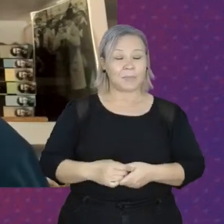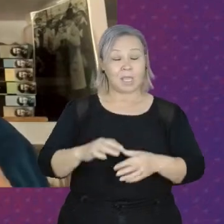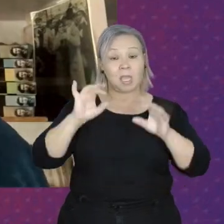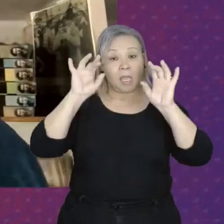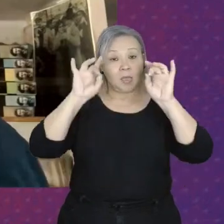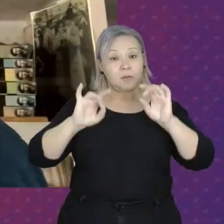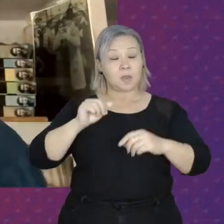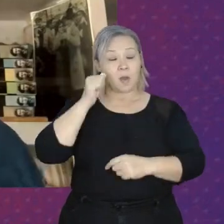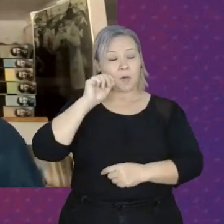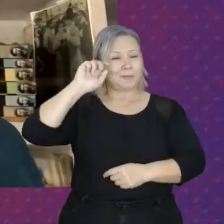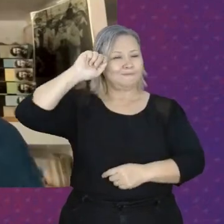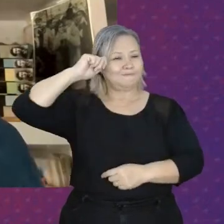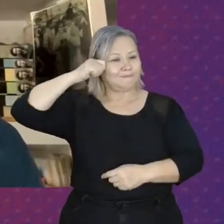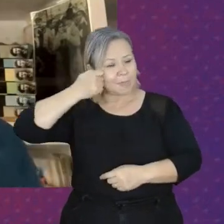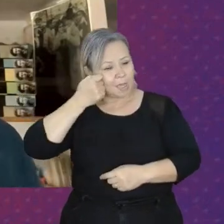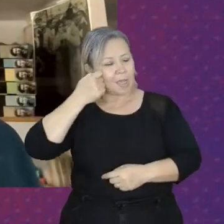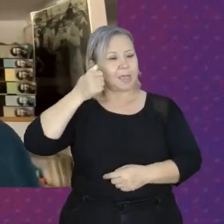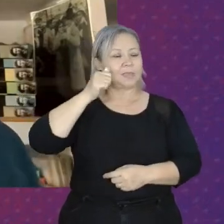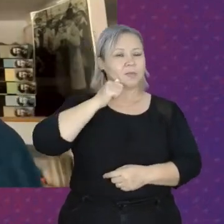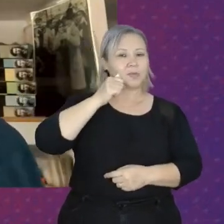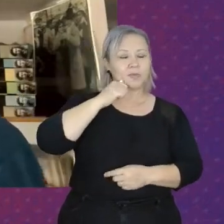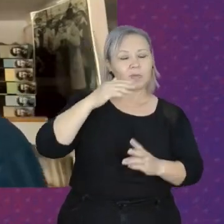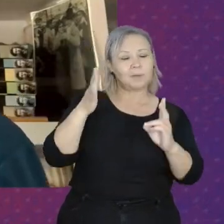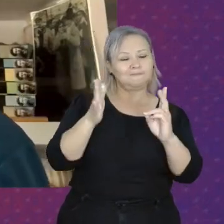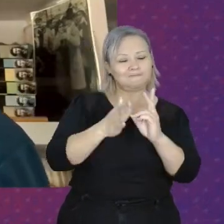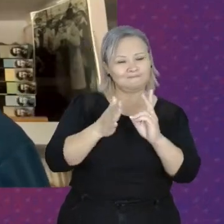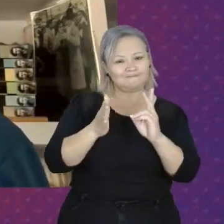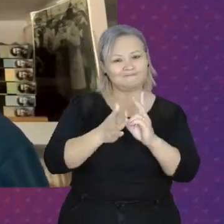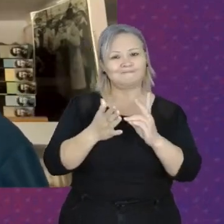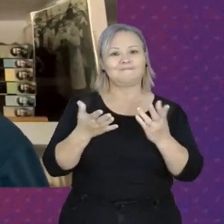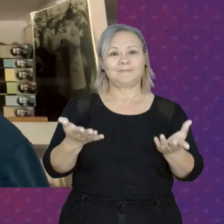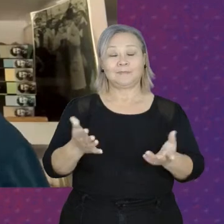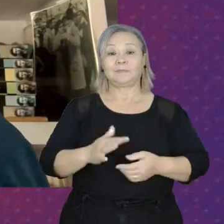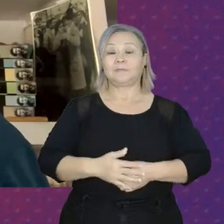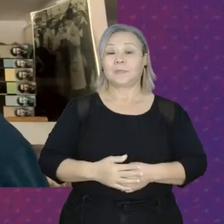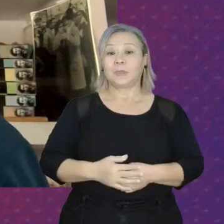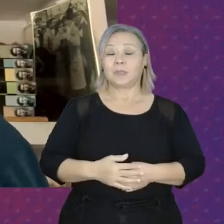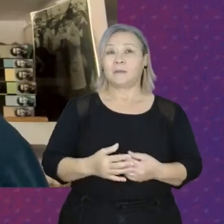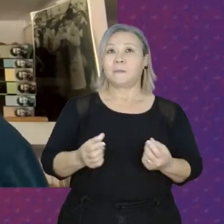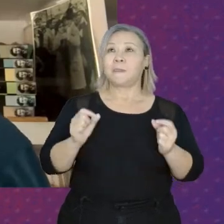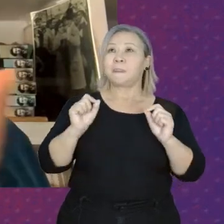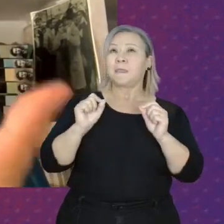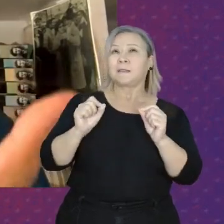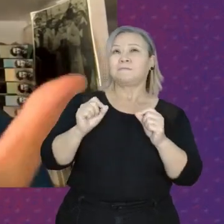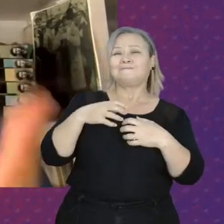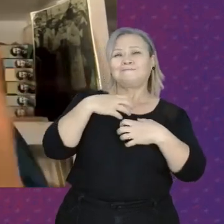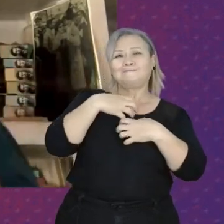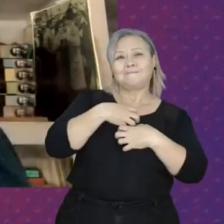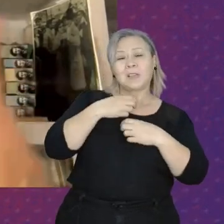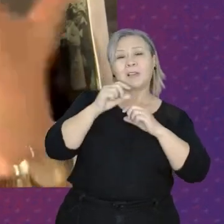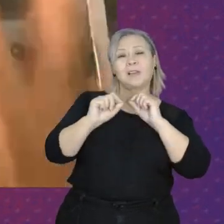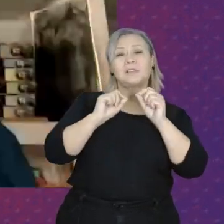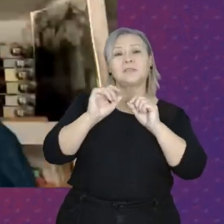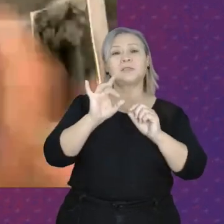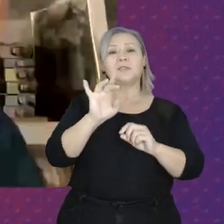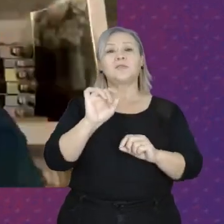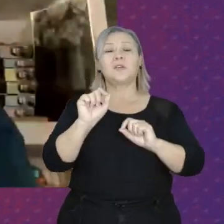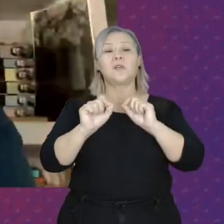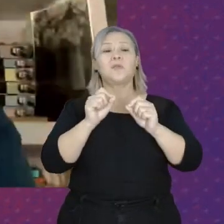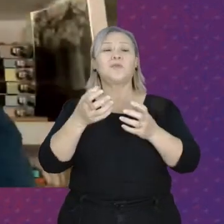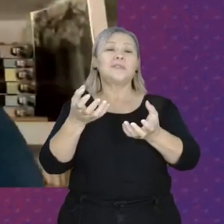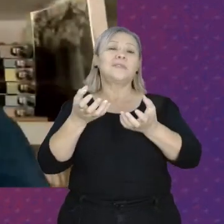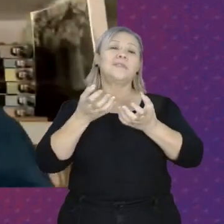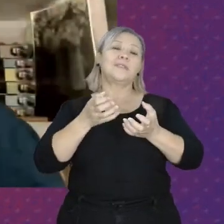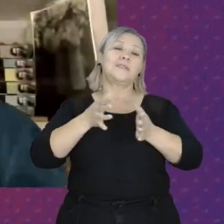as mulheres negras, as mulheres indígenas, se ressentem não só daquilo que elas poderiam ter acesso,